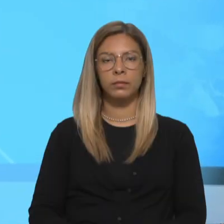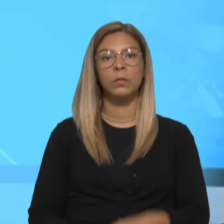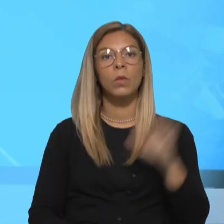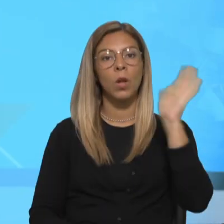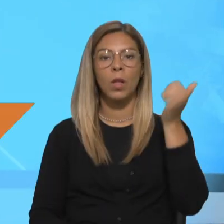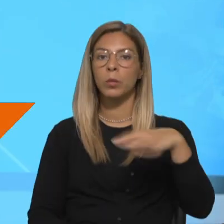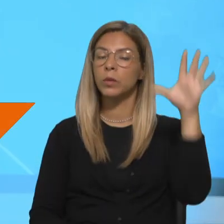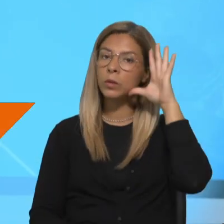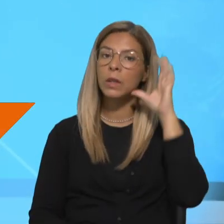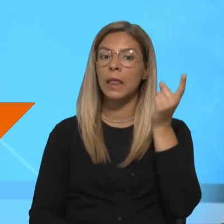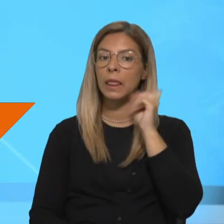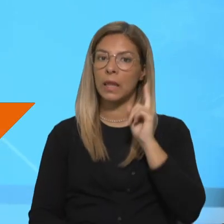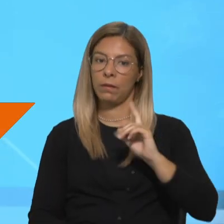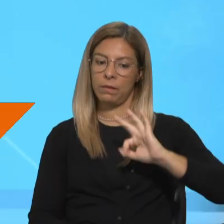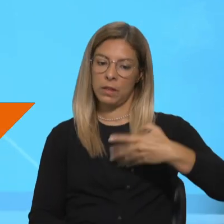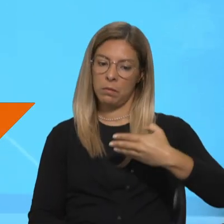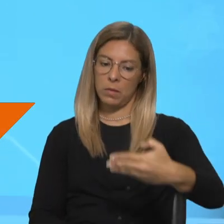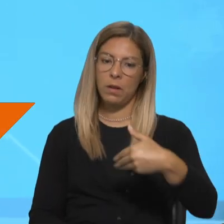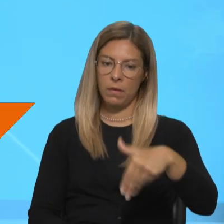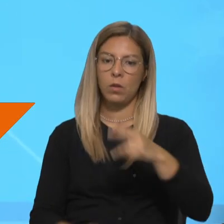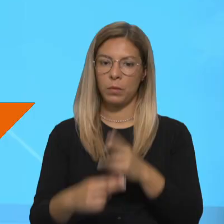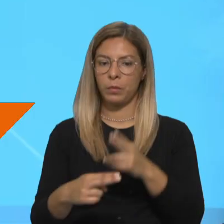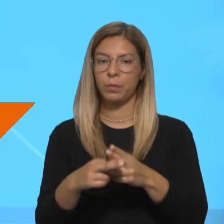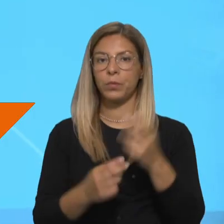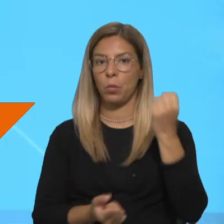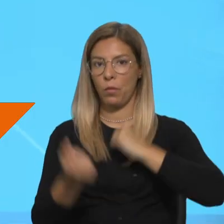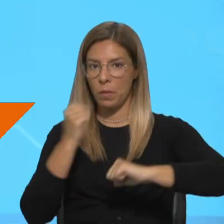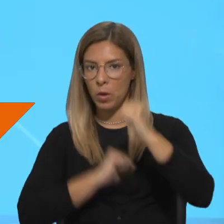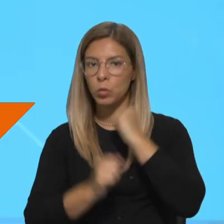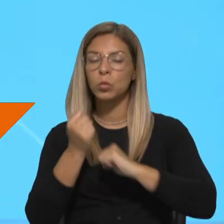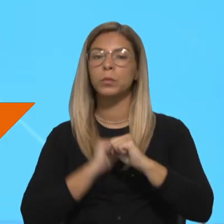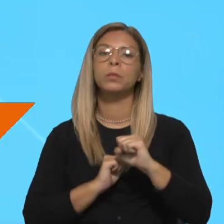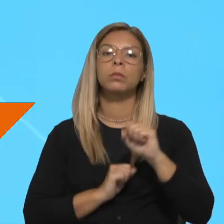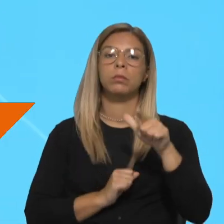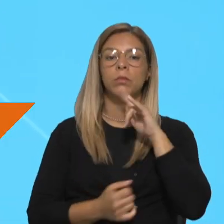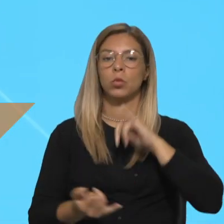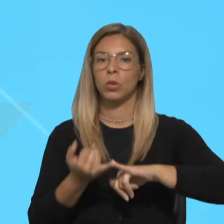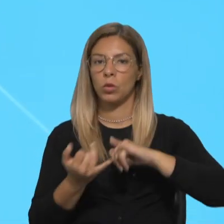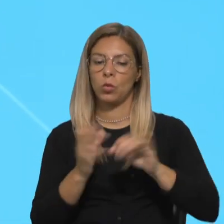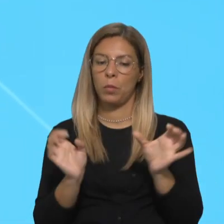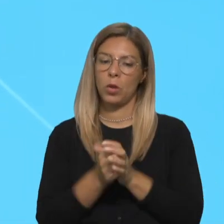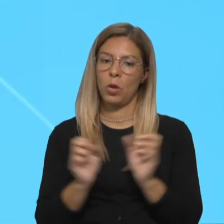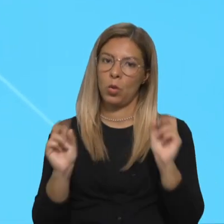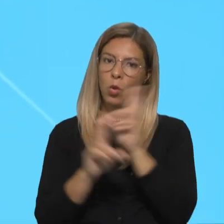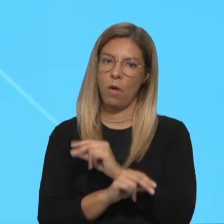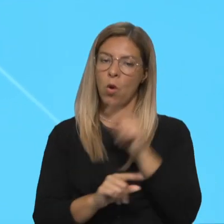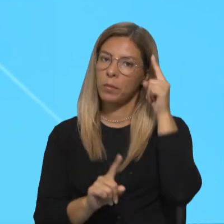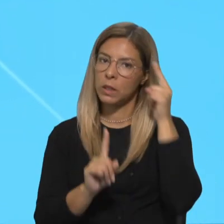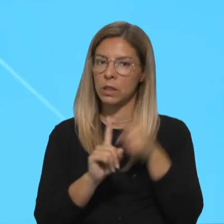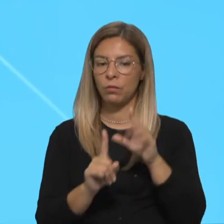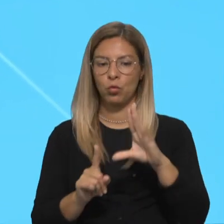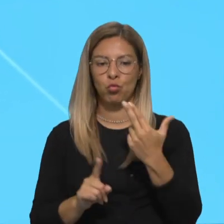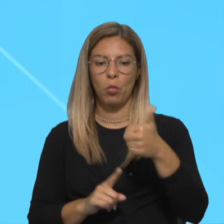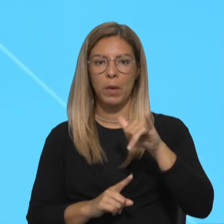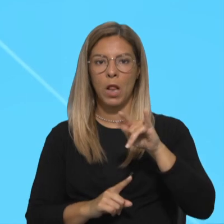Olá, muito boa tarde. Assinala-se este fim de semana, em Roma, o Jubileu dos Movimentos, Associações e Novas Comunidades. É nesse contexto que queremos